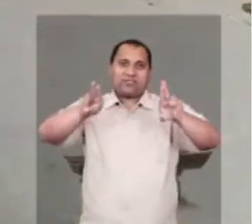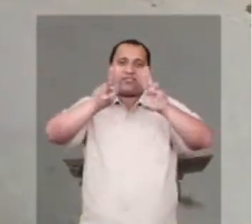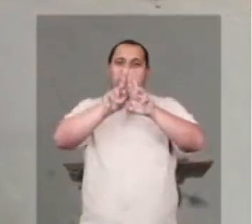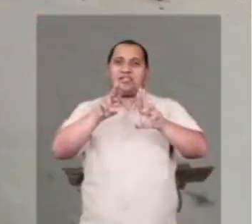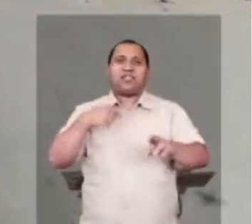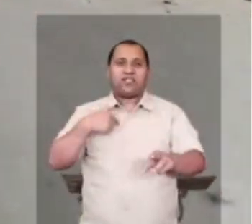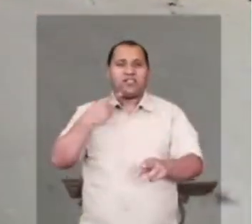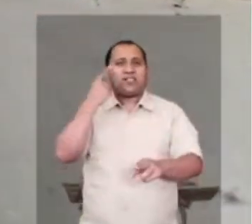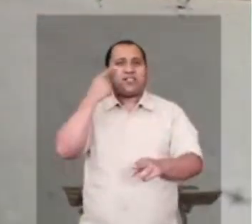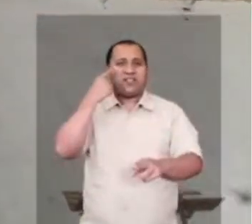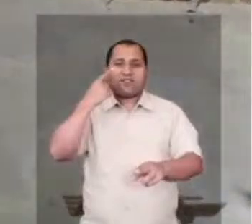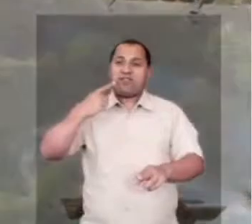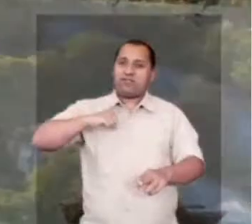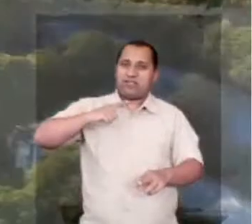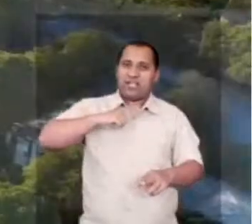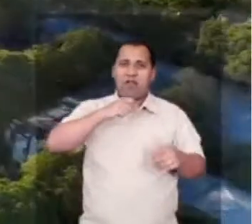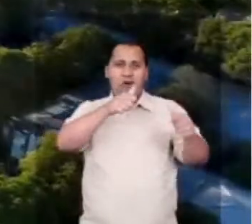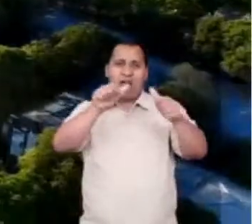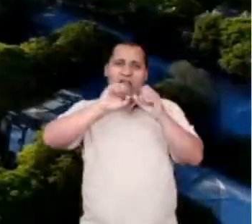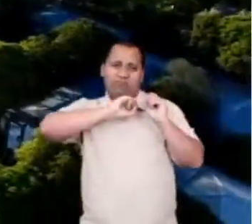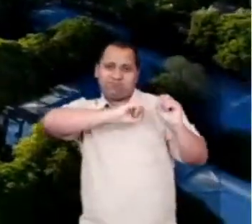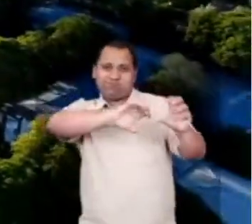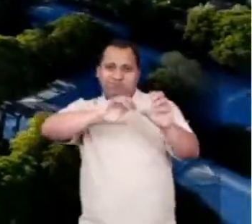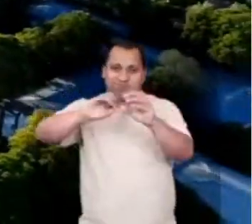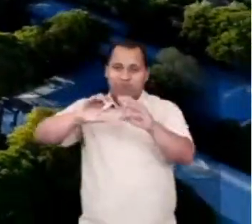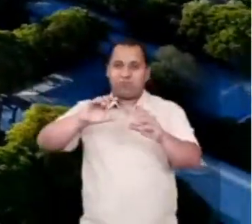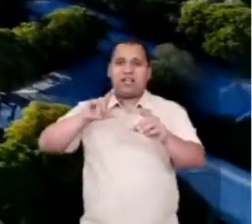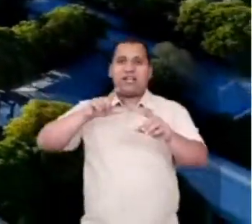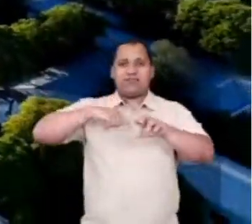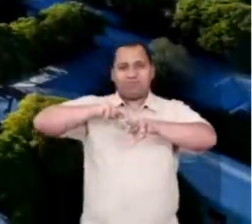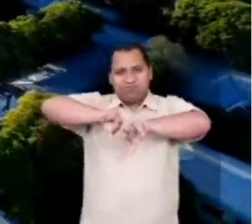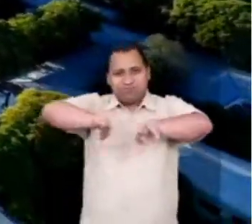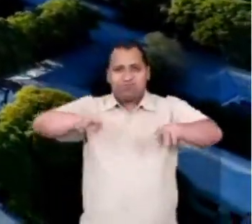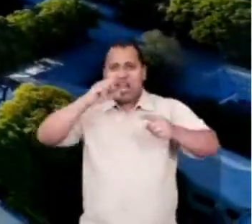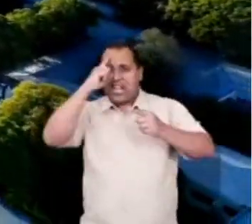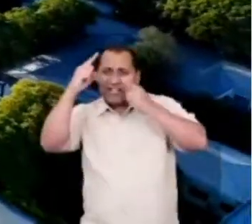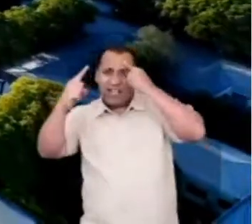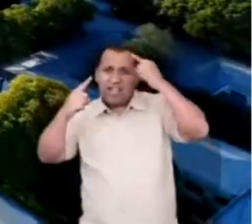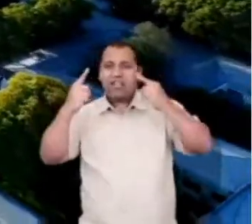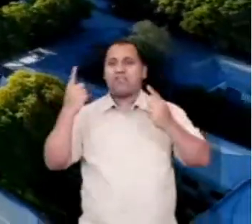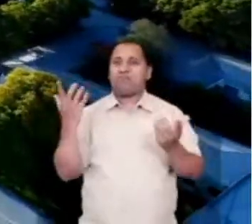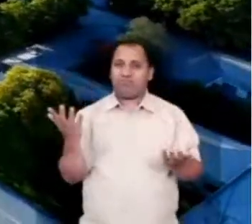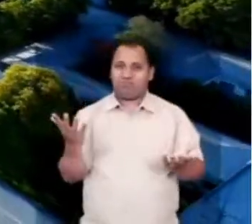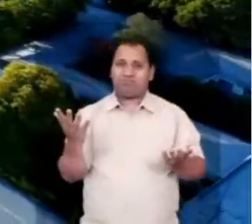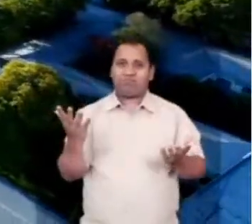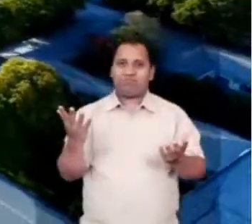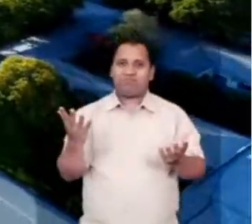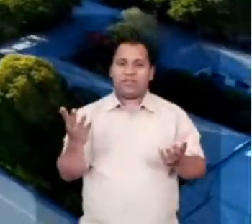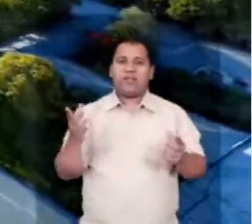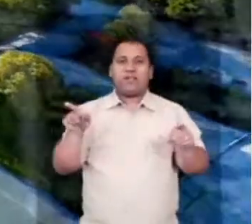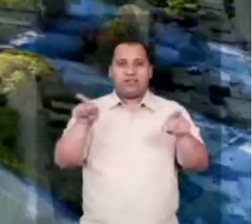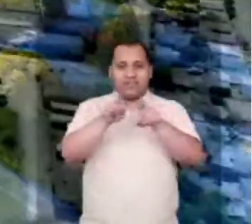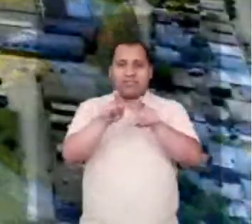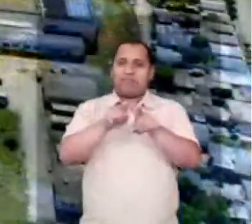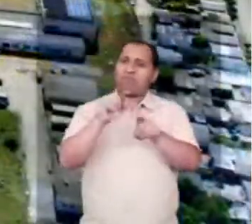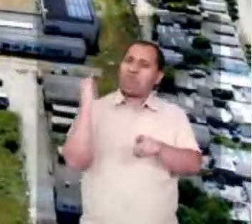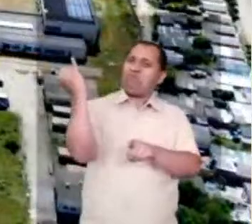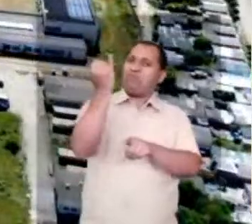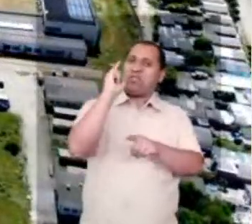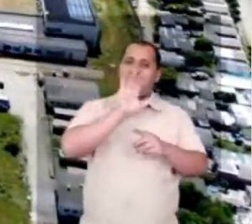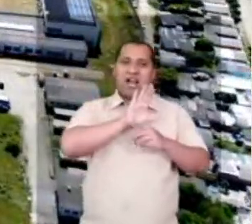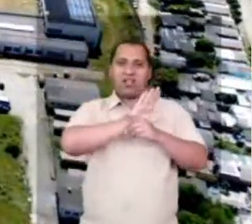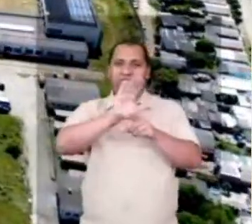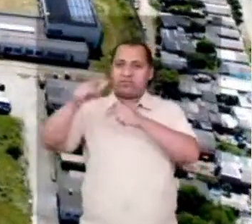Uma universidade que se destaca por sua qualidade de ensino, diversidade de ideias e pensamentos e por